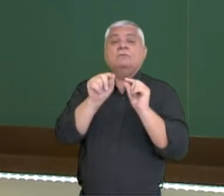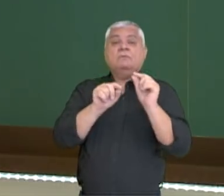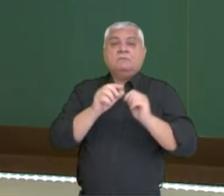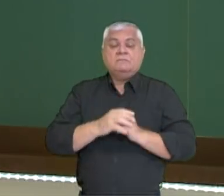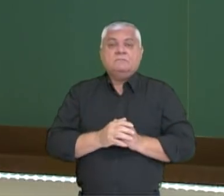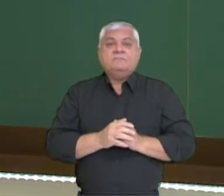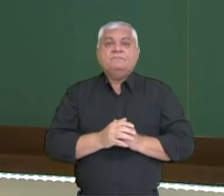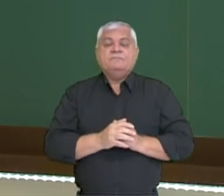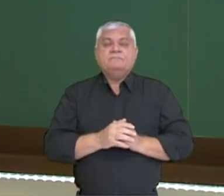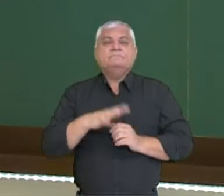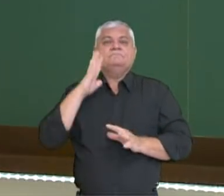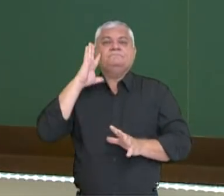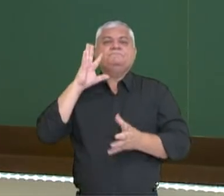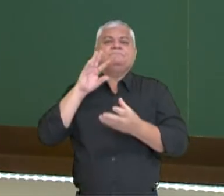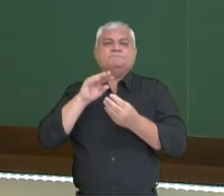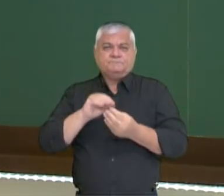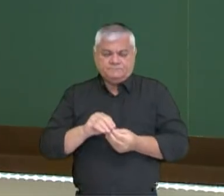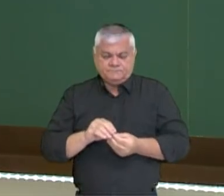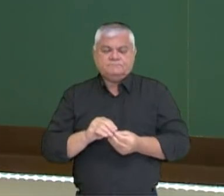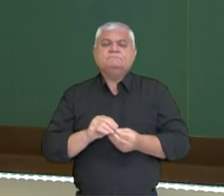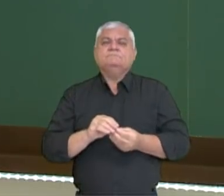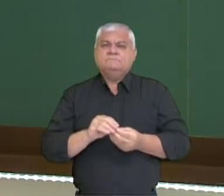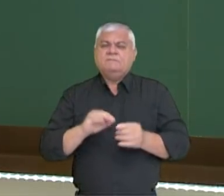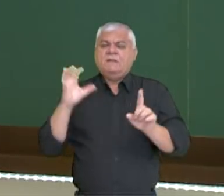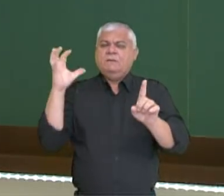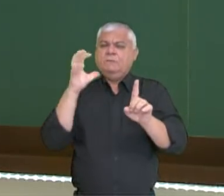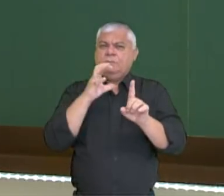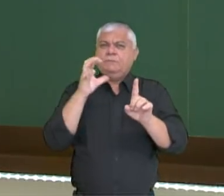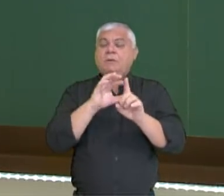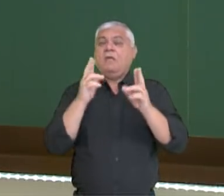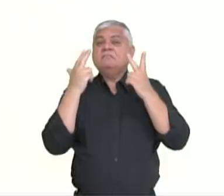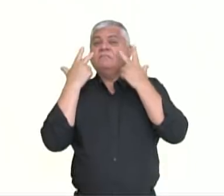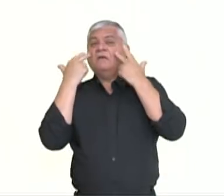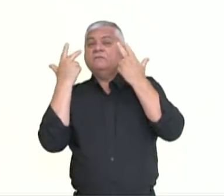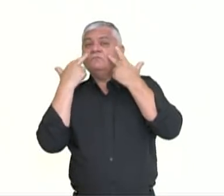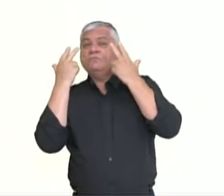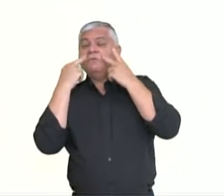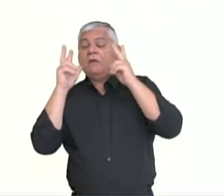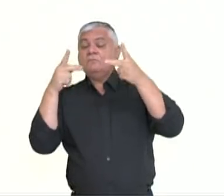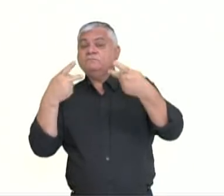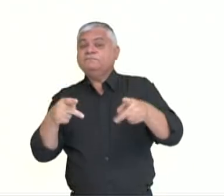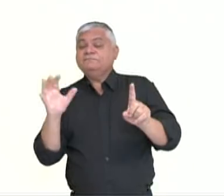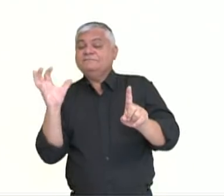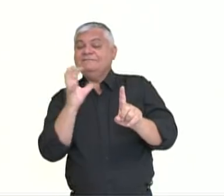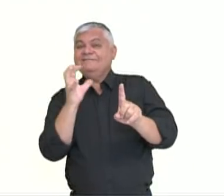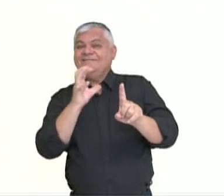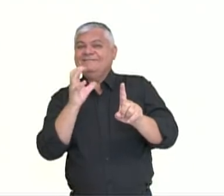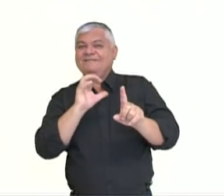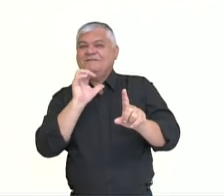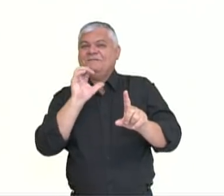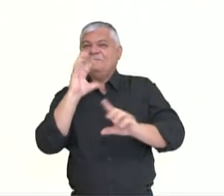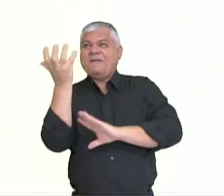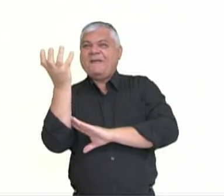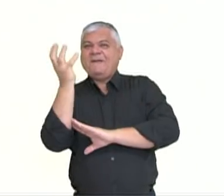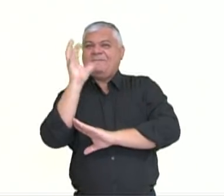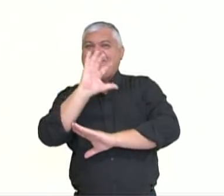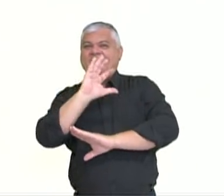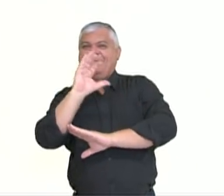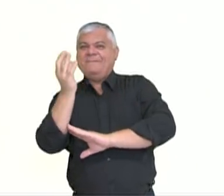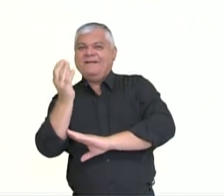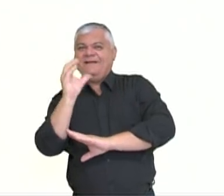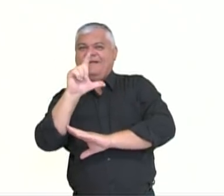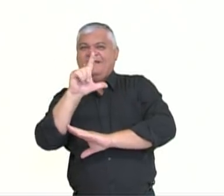hoje, compreender os fatores naturais e antrópicos que influenciam o clima. Então, nós